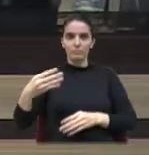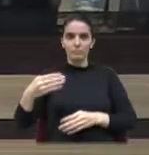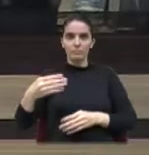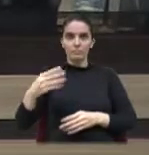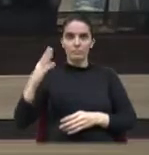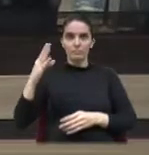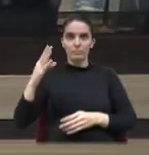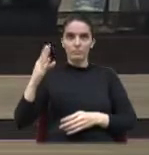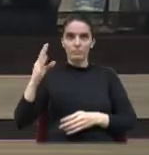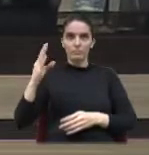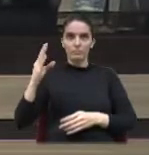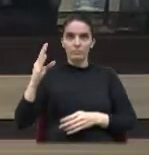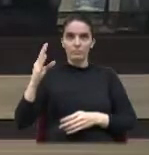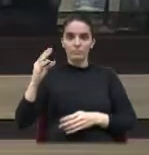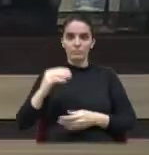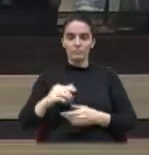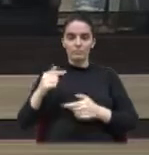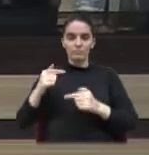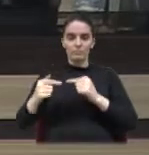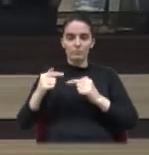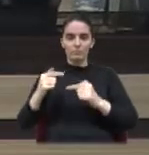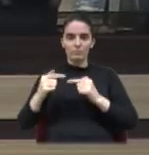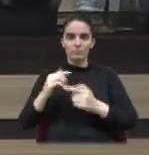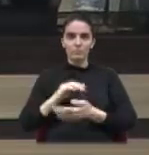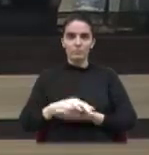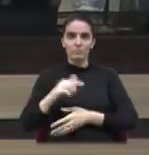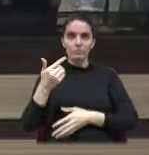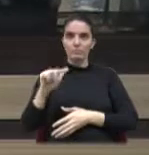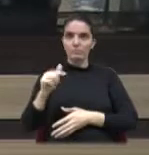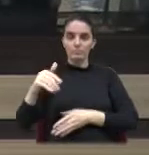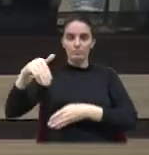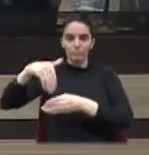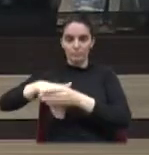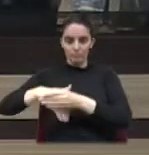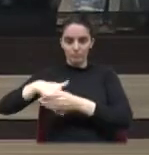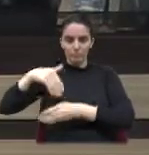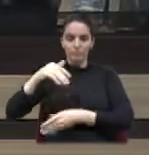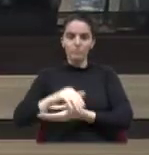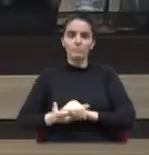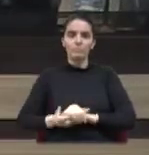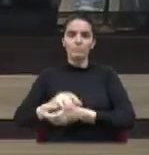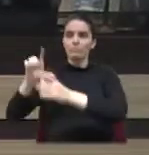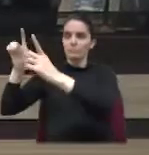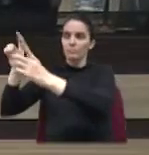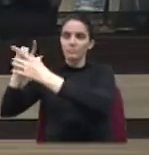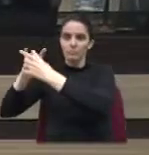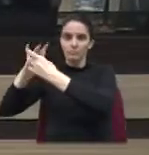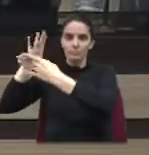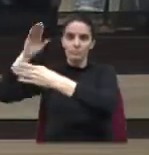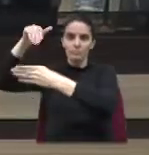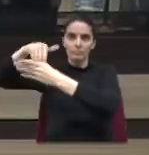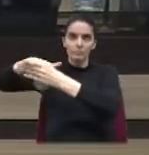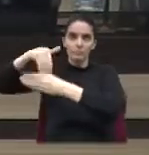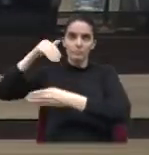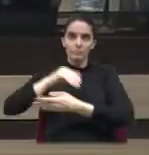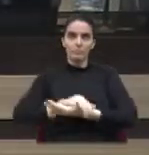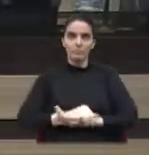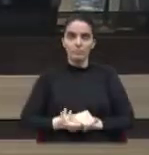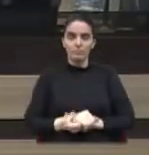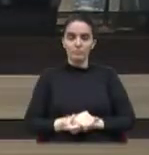84/2018 está em discussão. Não havendo, ele vai à votação e o painel de votação está aberto, senhores